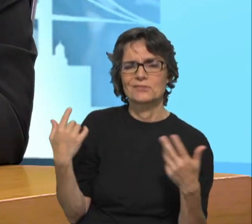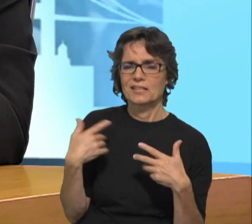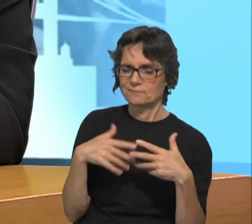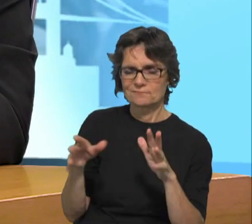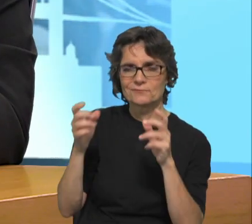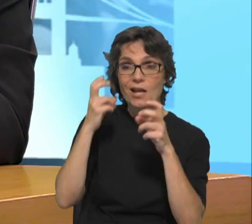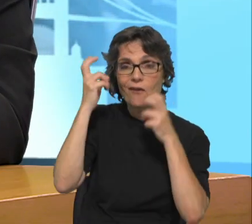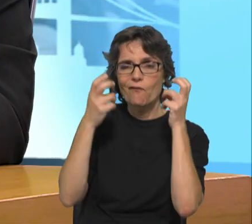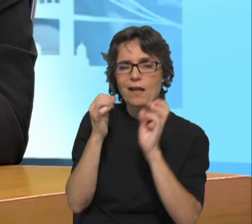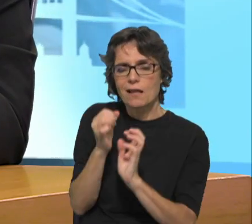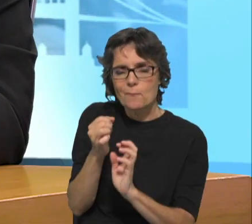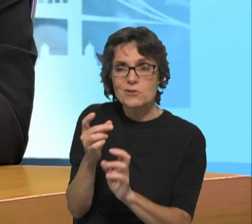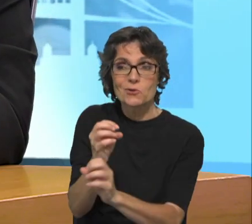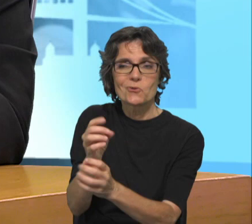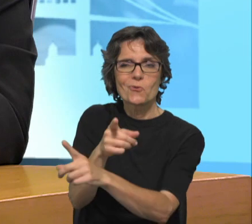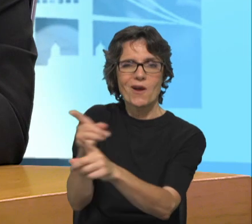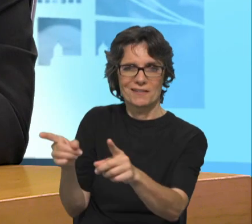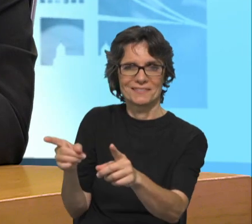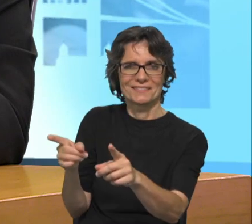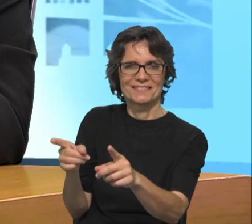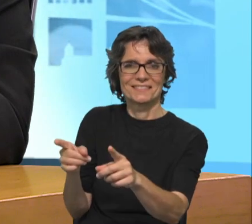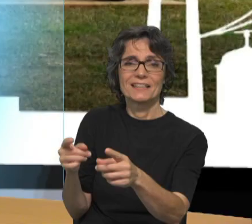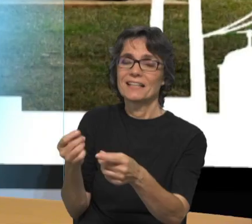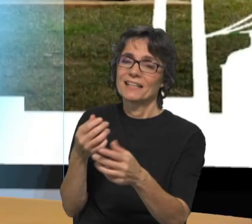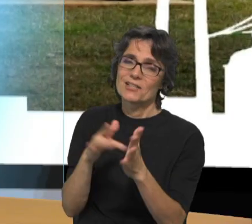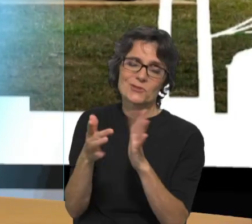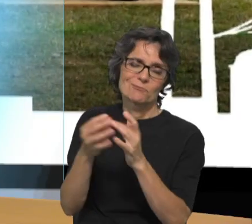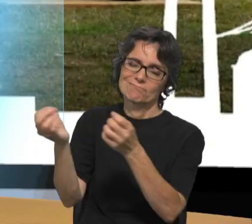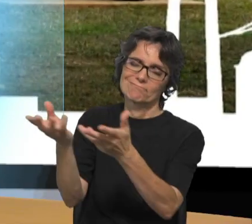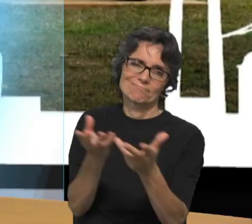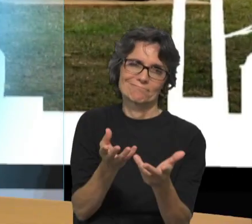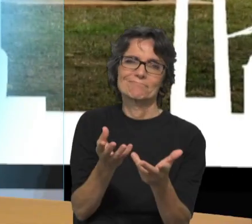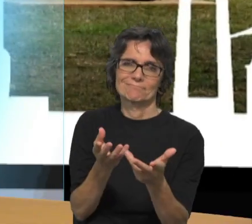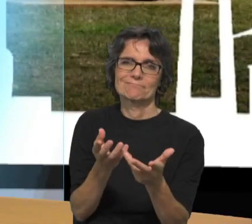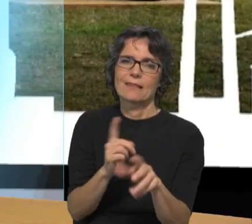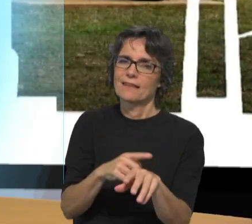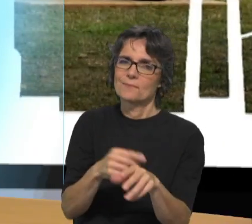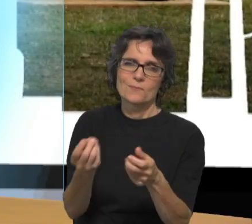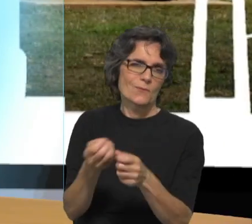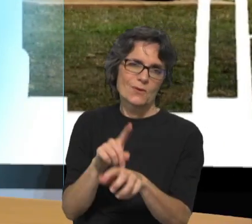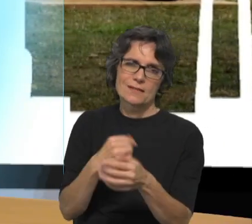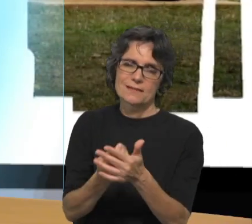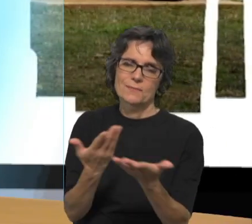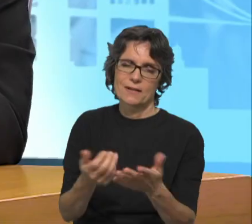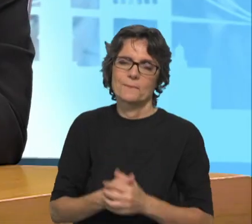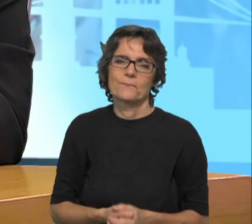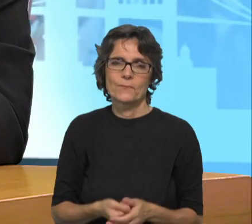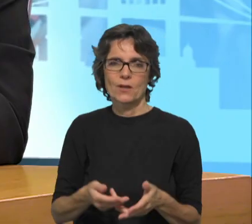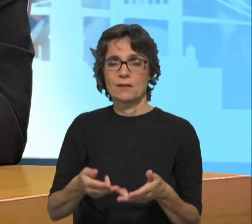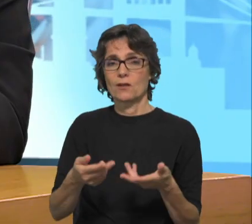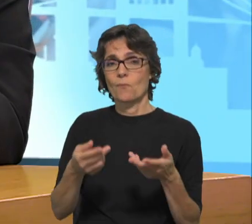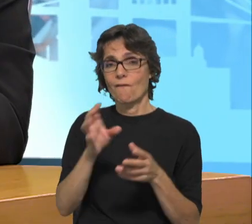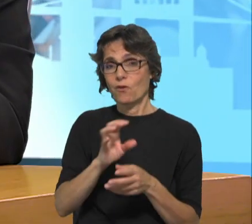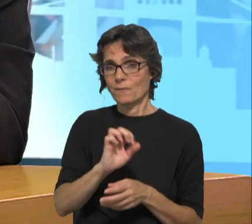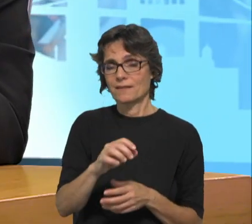ovelhas sem pastor, nos diz o Evangelho, que o procuram, que procuram algo nele. O que é que esta pedagogia de Jesus nos diz? Sim, eu acho que mostra, de facto,